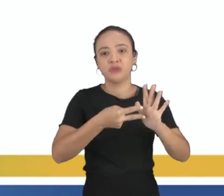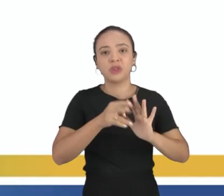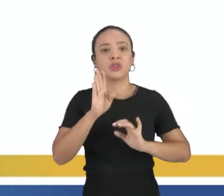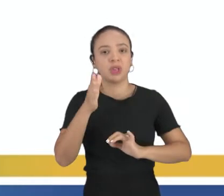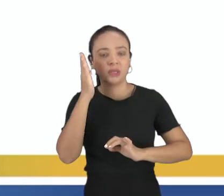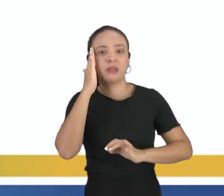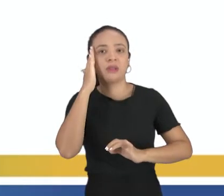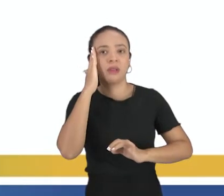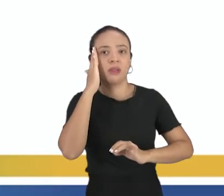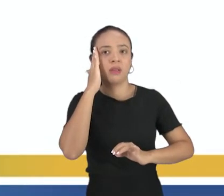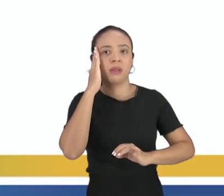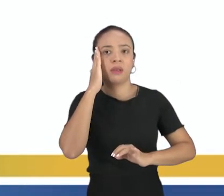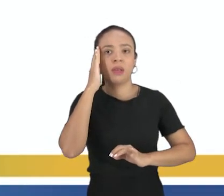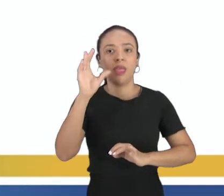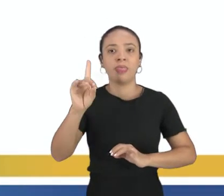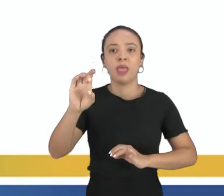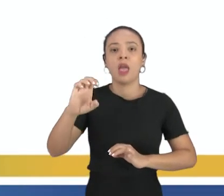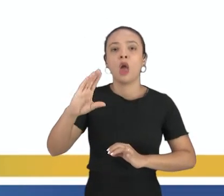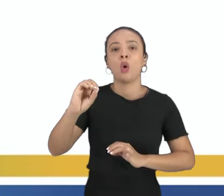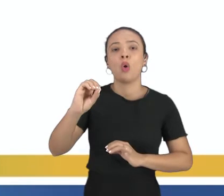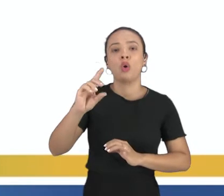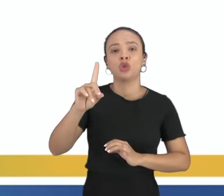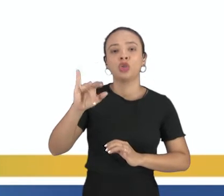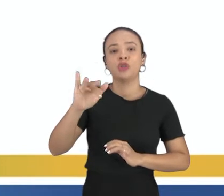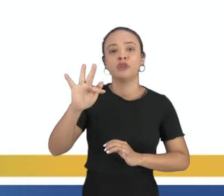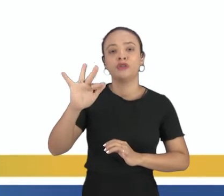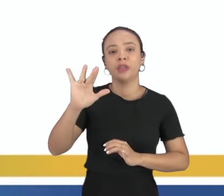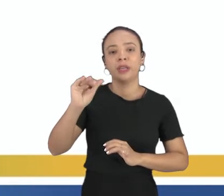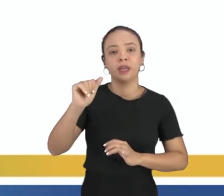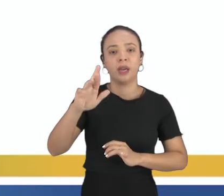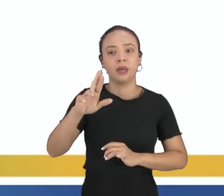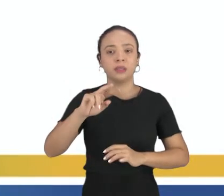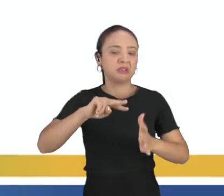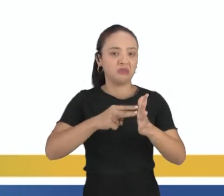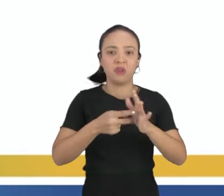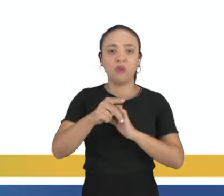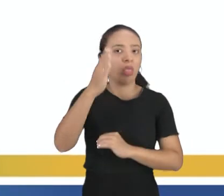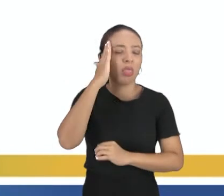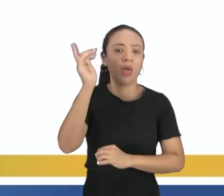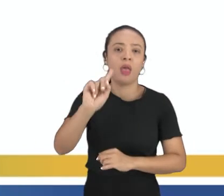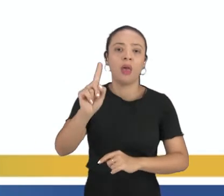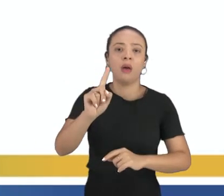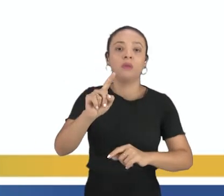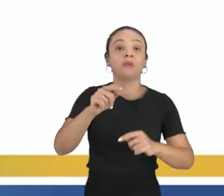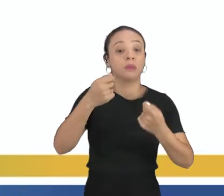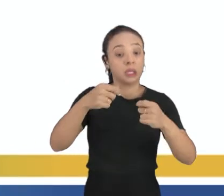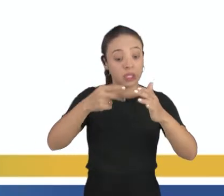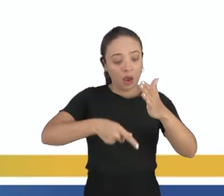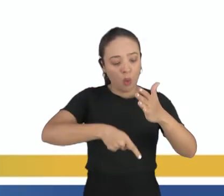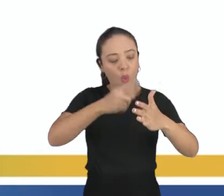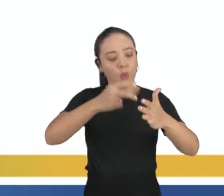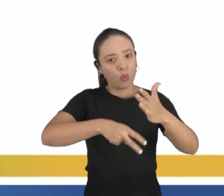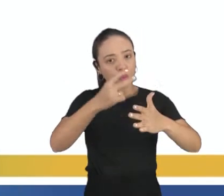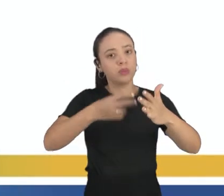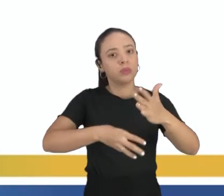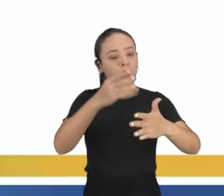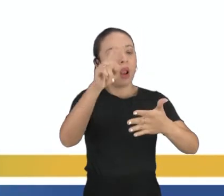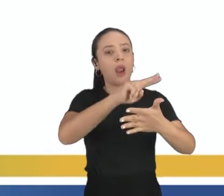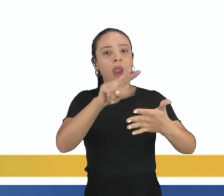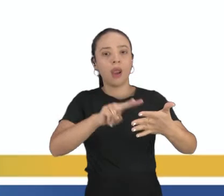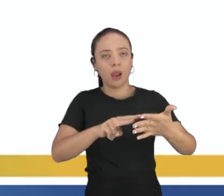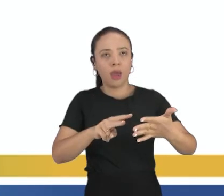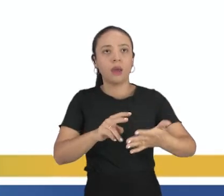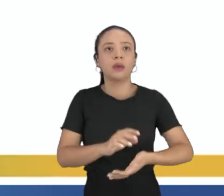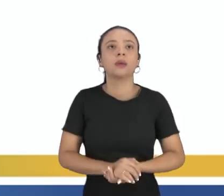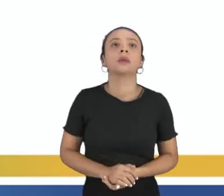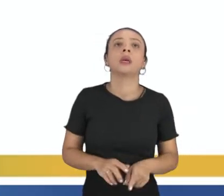apenas decodificar, você não vai estar entendendo. Então, por isso você precisa ler várias vezes. Você precisa fazer